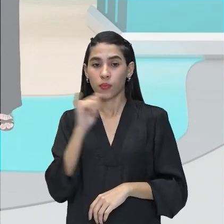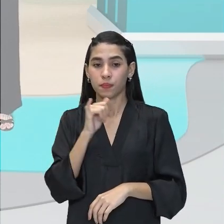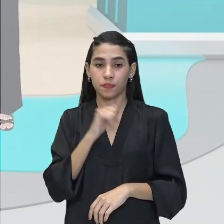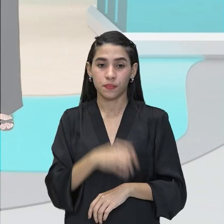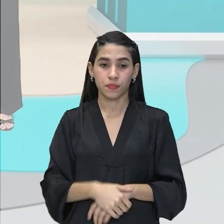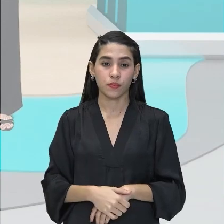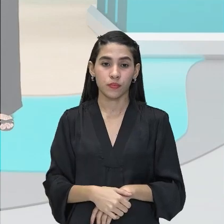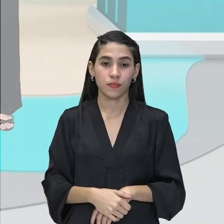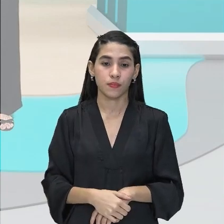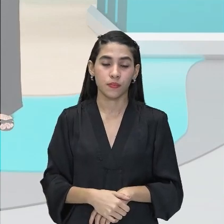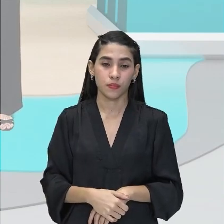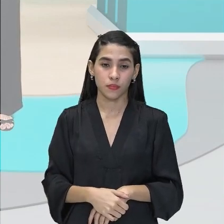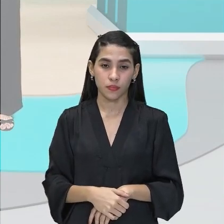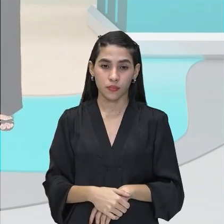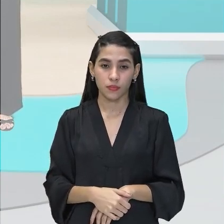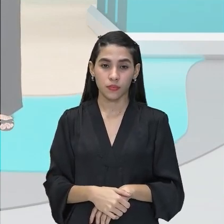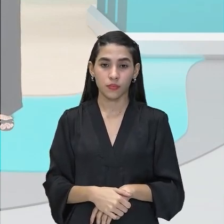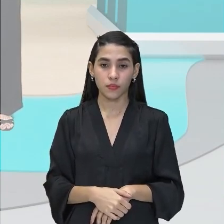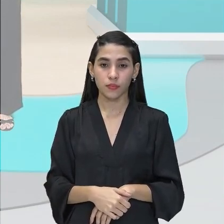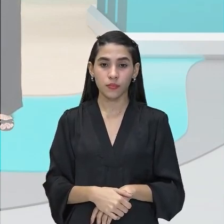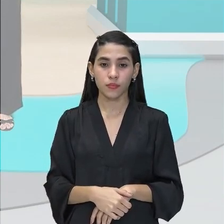verificar?